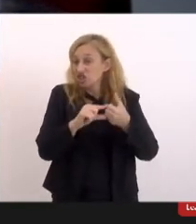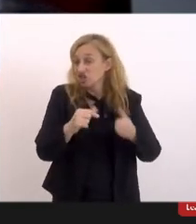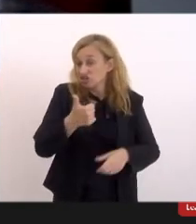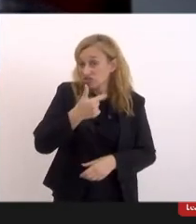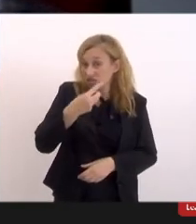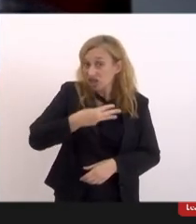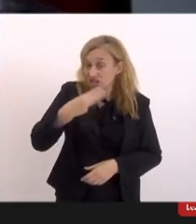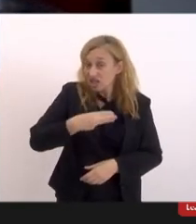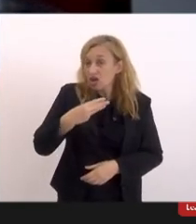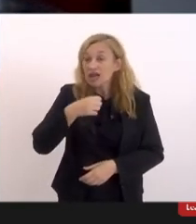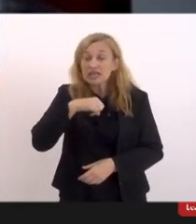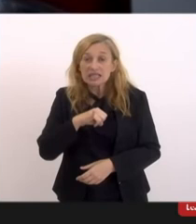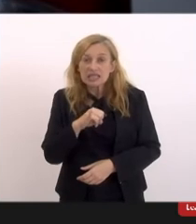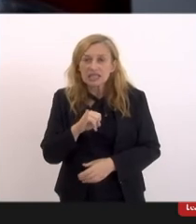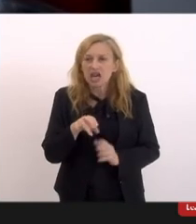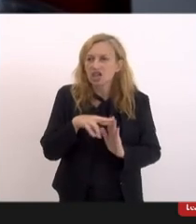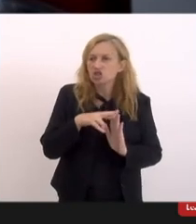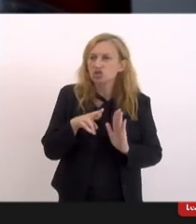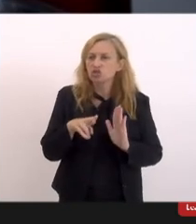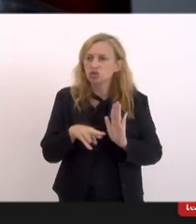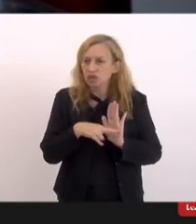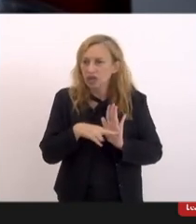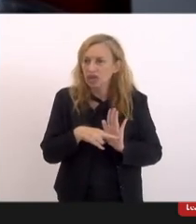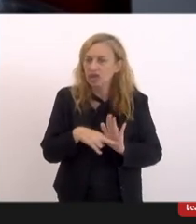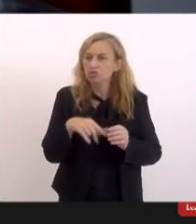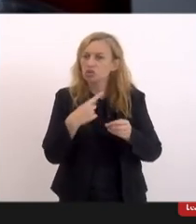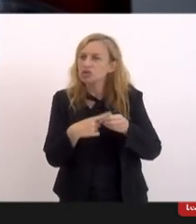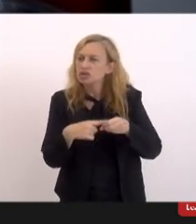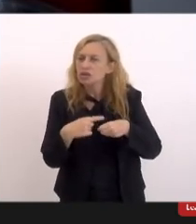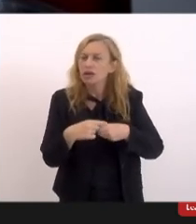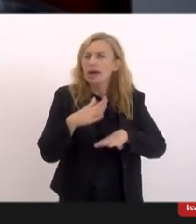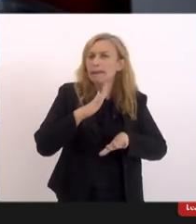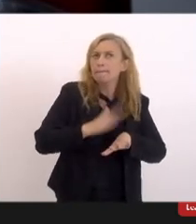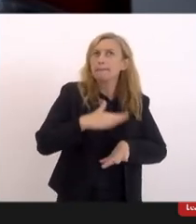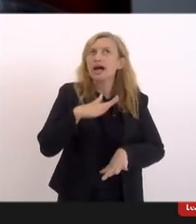se as normas municipais são mais